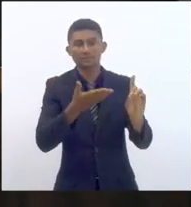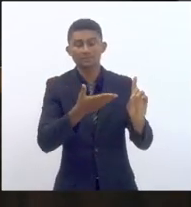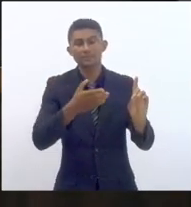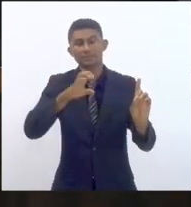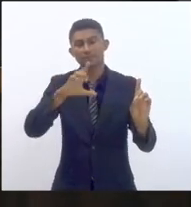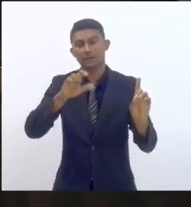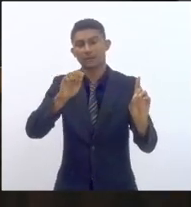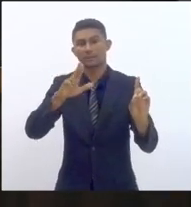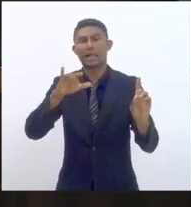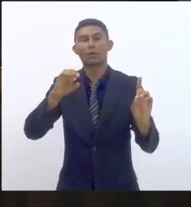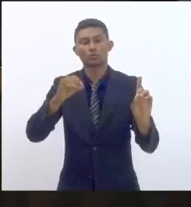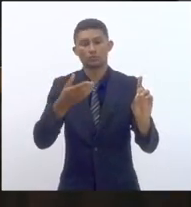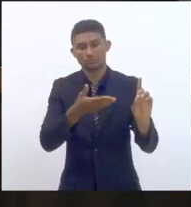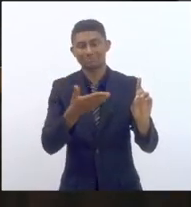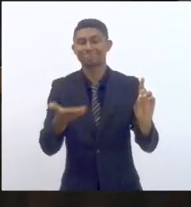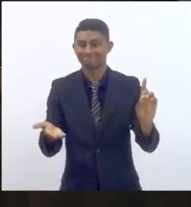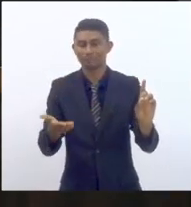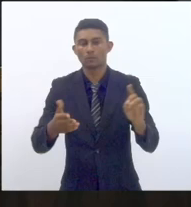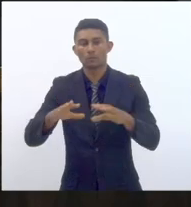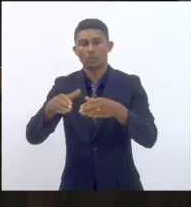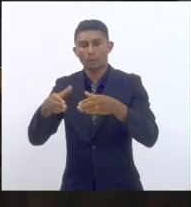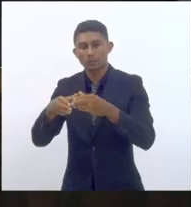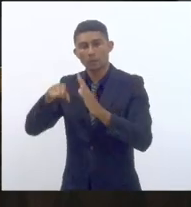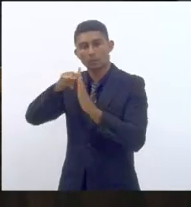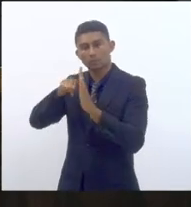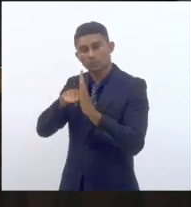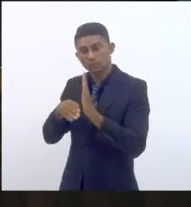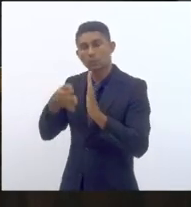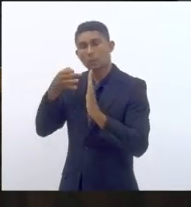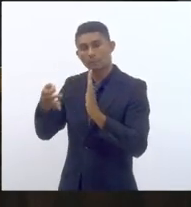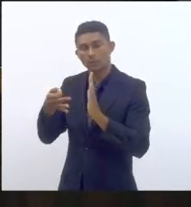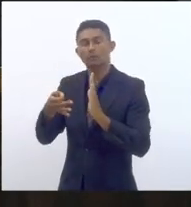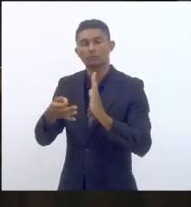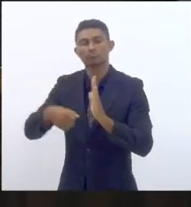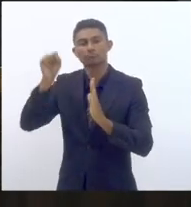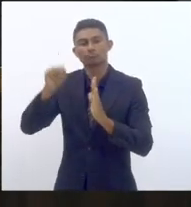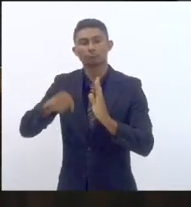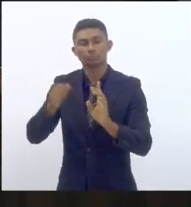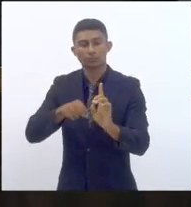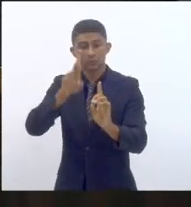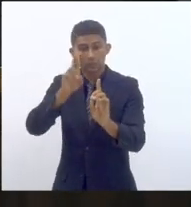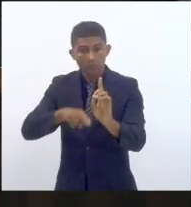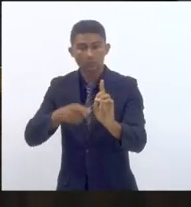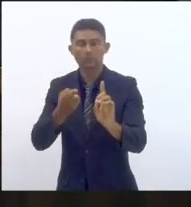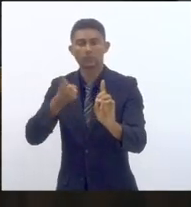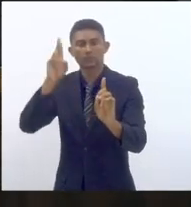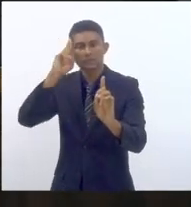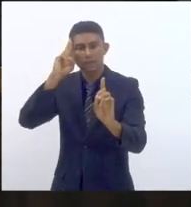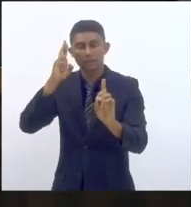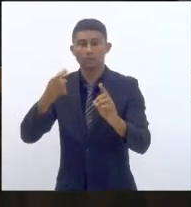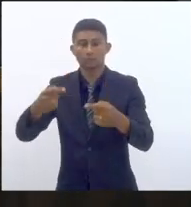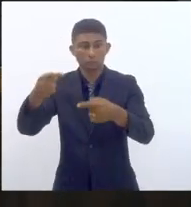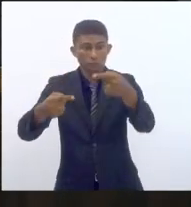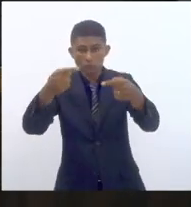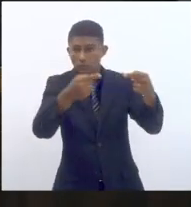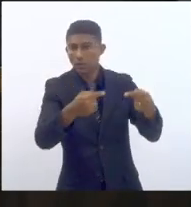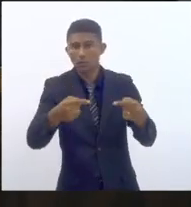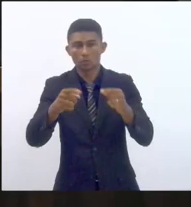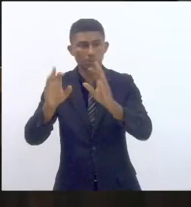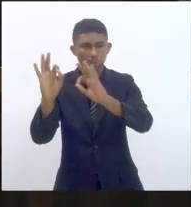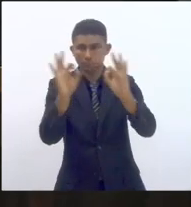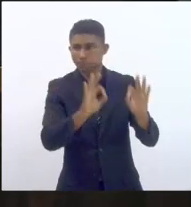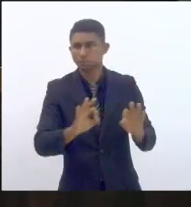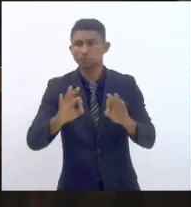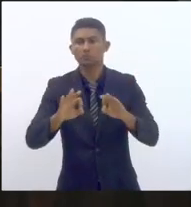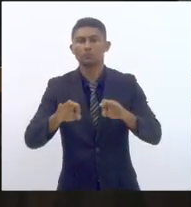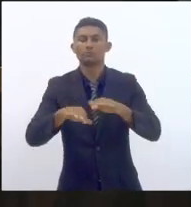Cláudio Carvalho de Souza Leão, parecido da Comissão de Normas Internas e Proporções Externas, favorável, relator deputado Rosenberg Reis. Em discussão, não havendo que